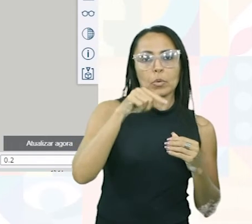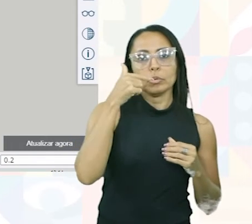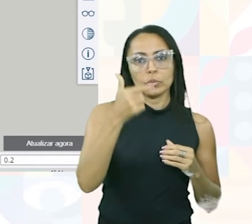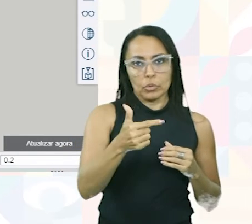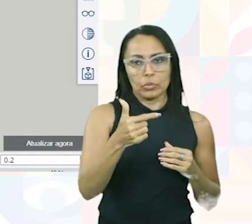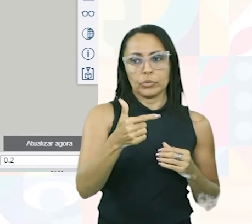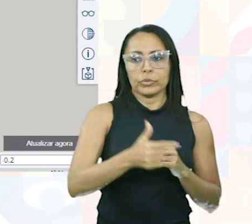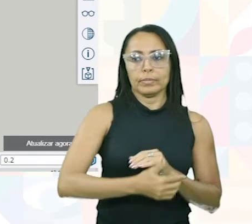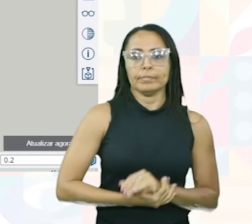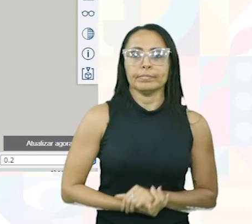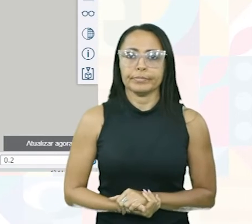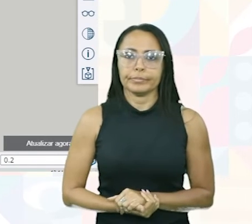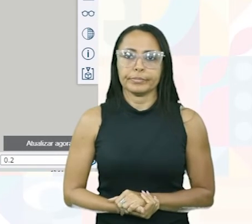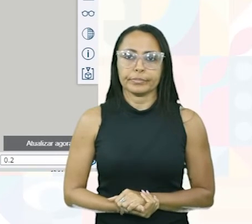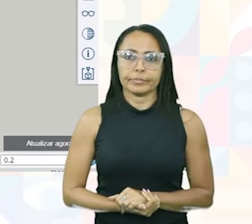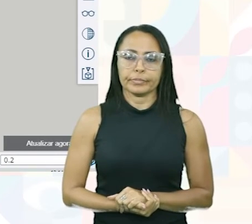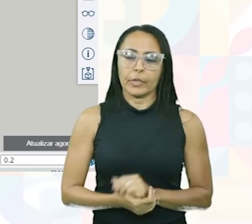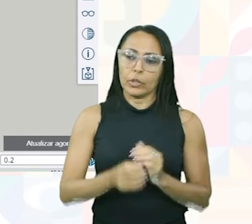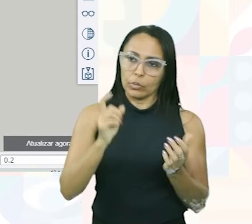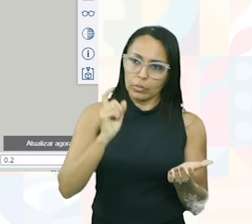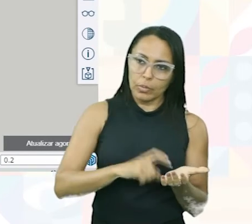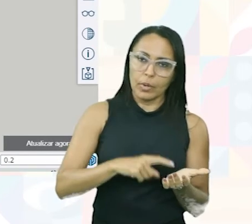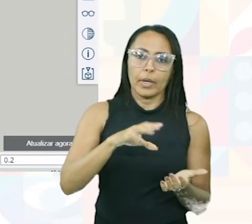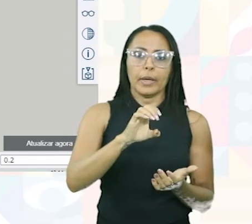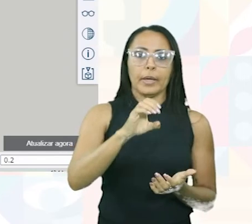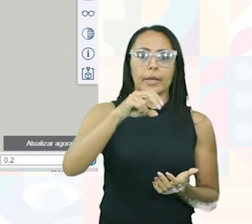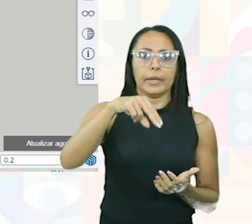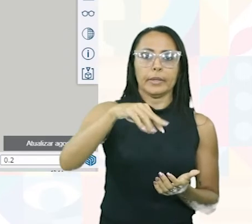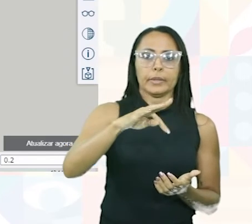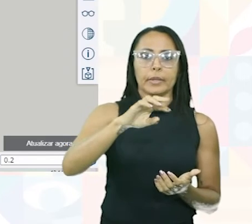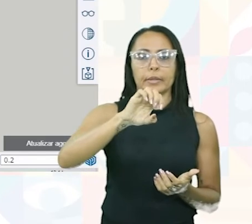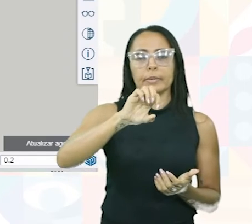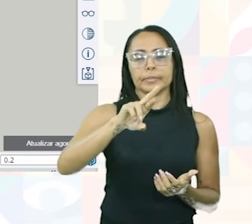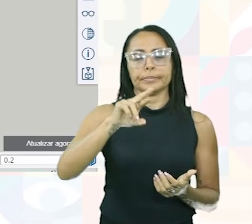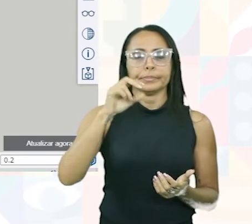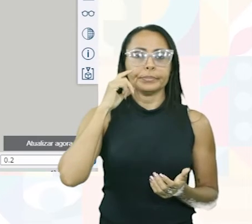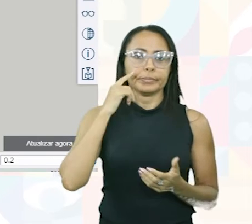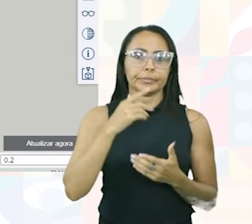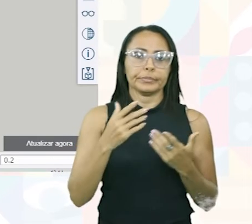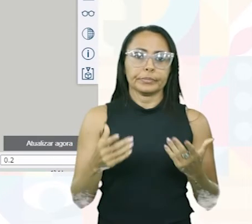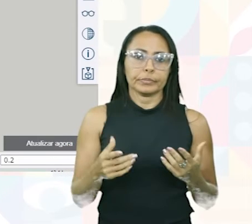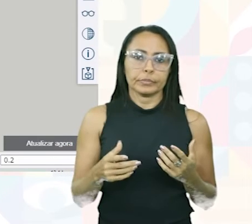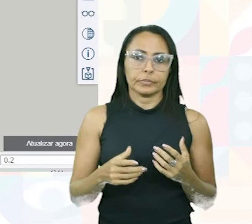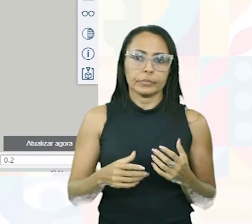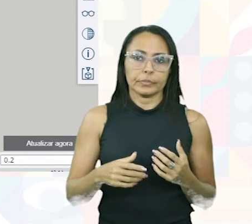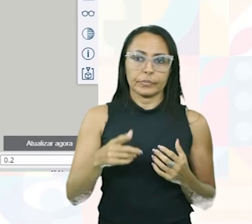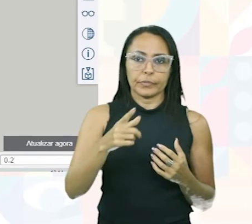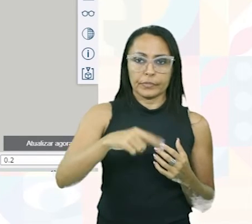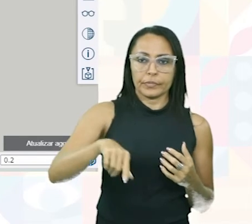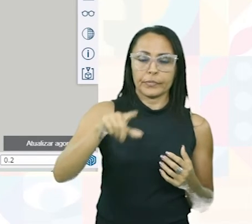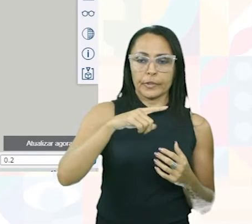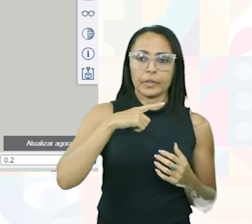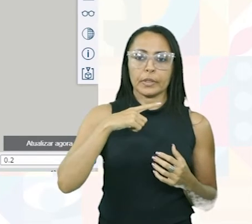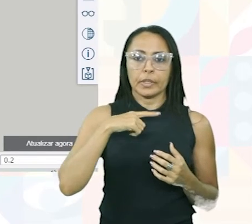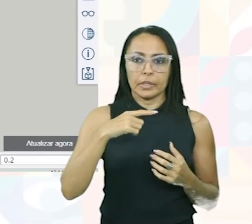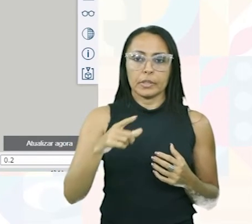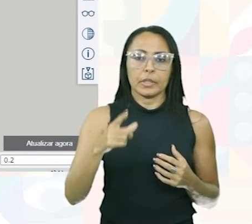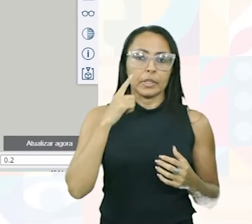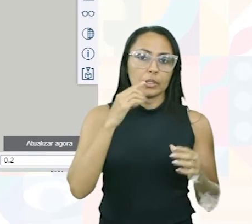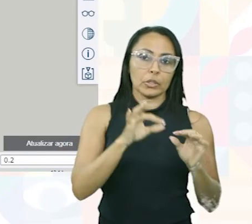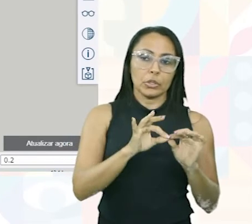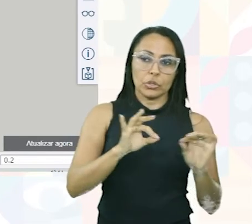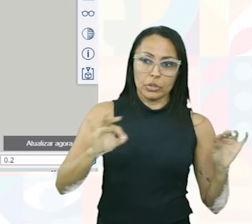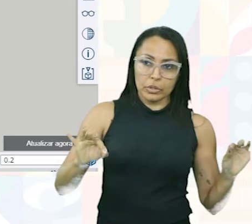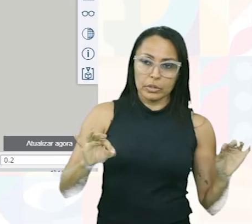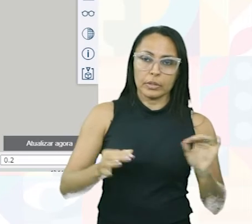e dou Enter, certo? Então, aqui eu tenho essas arestas equidistantes